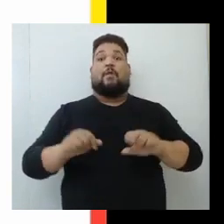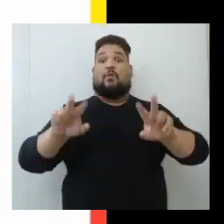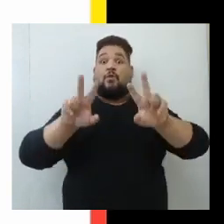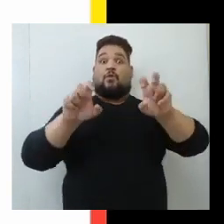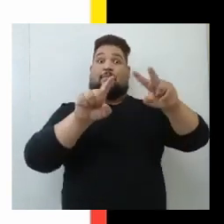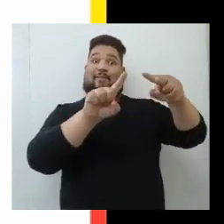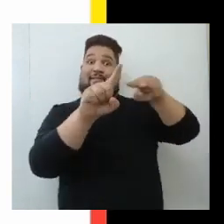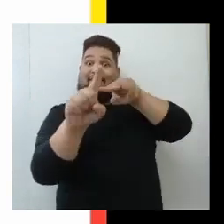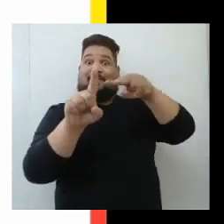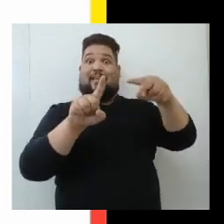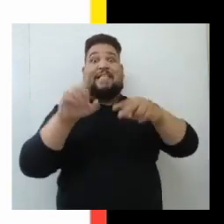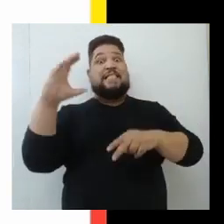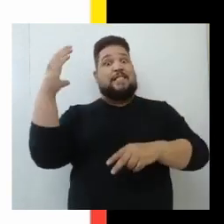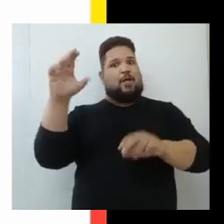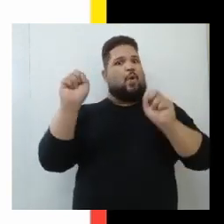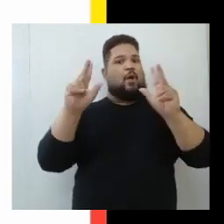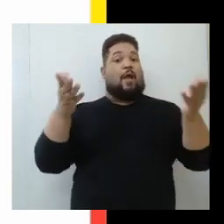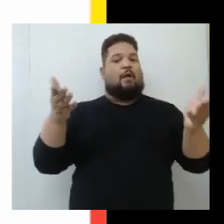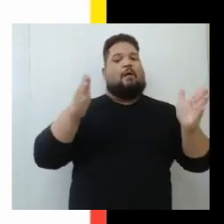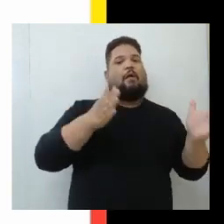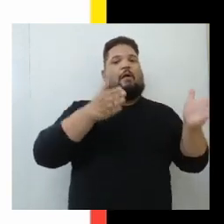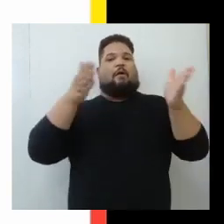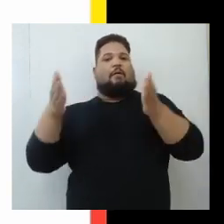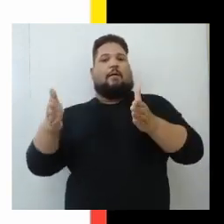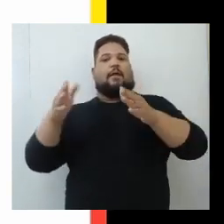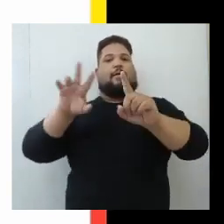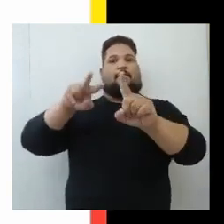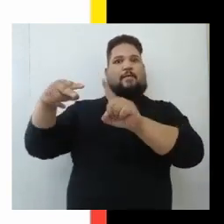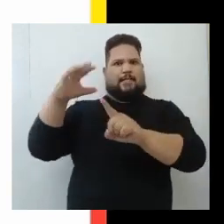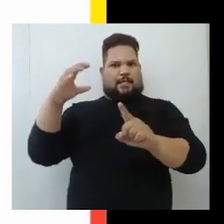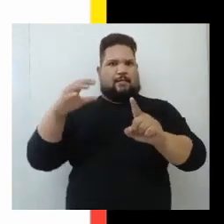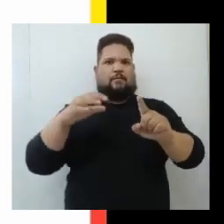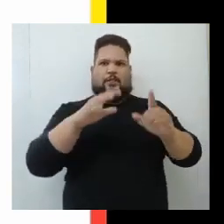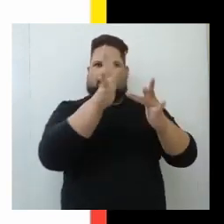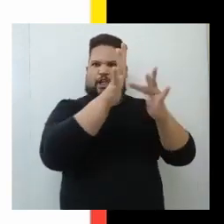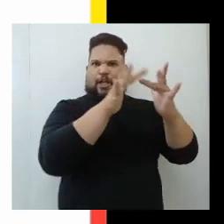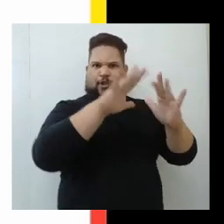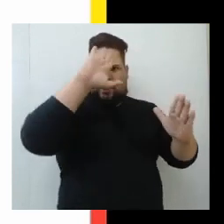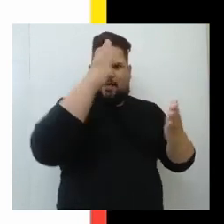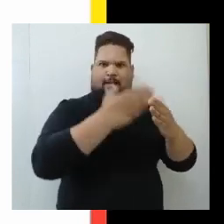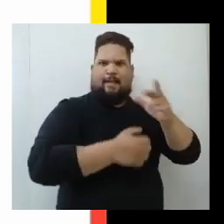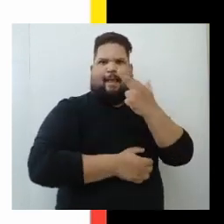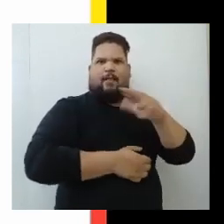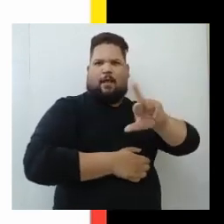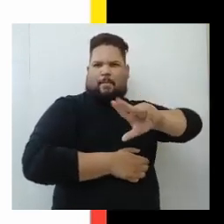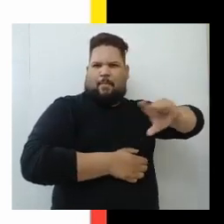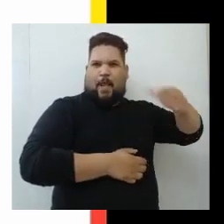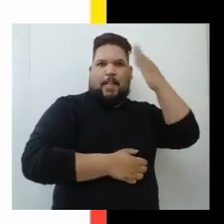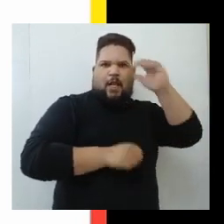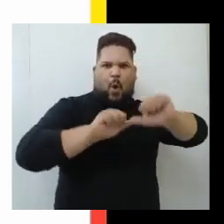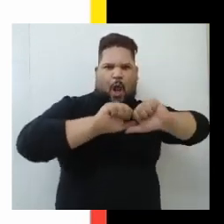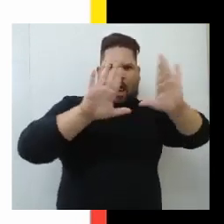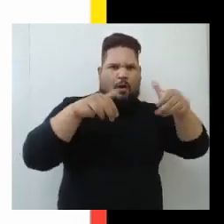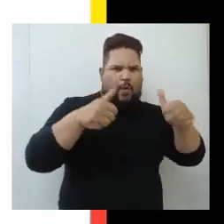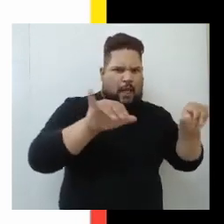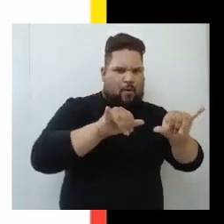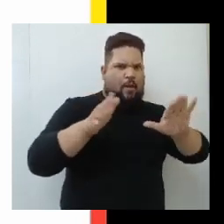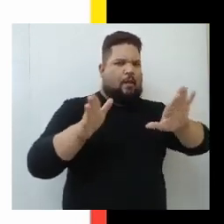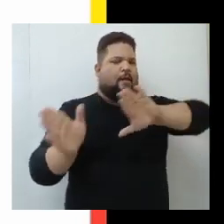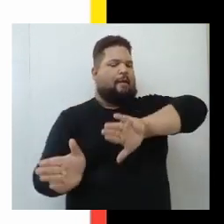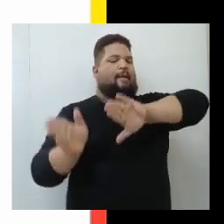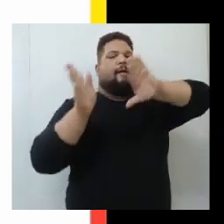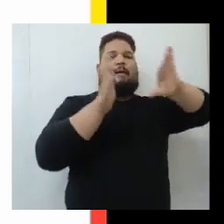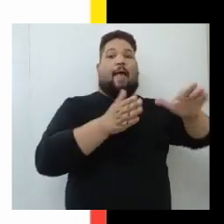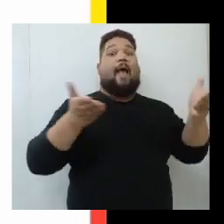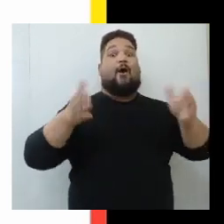agora a gente vai passar para o campo da ciência. Cristianismo entendido? Tranquilo? Então, a gente vai agora para a